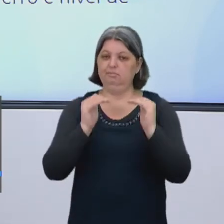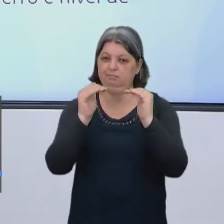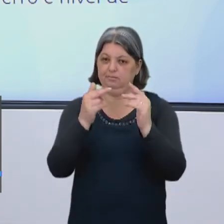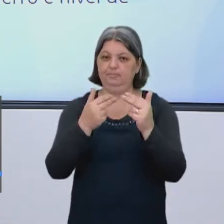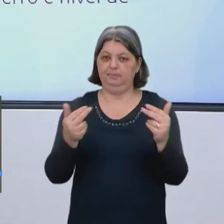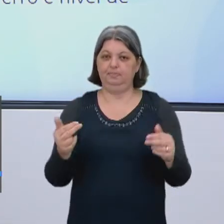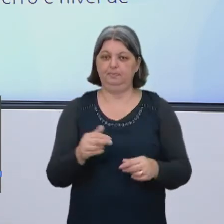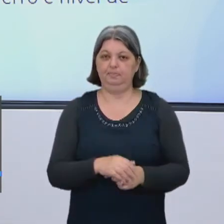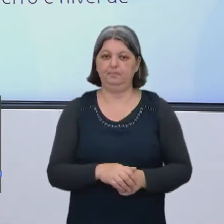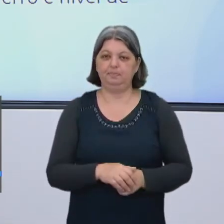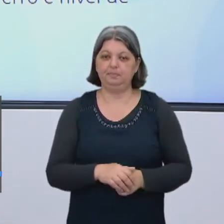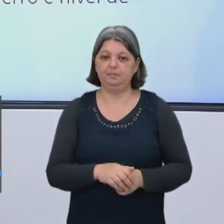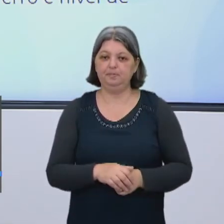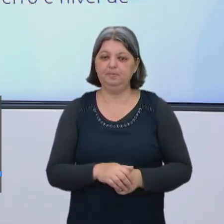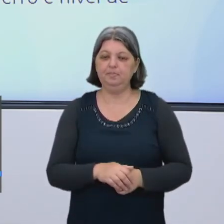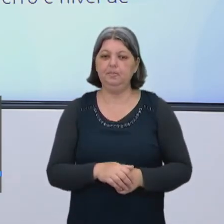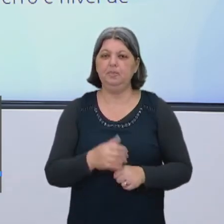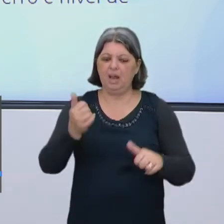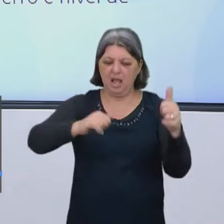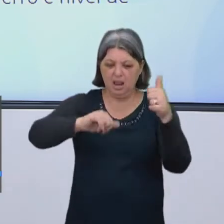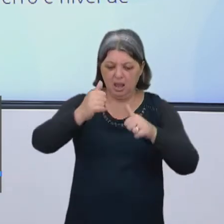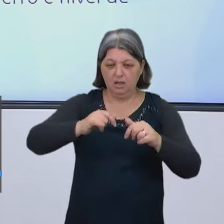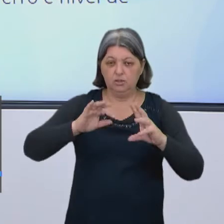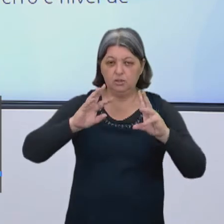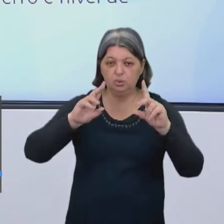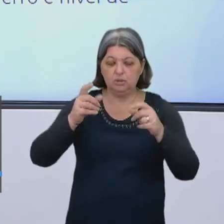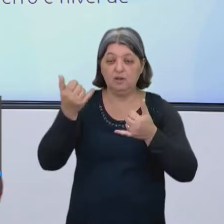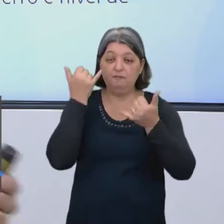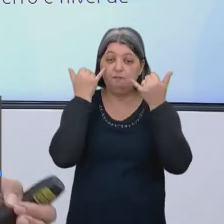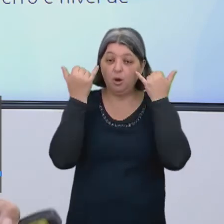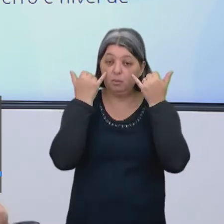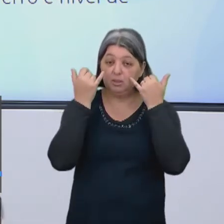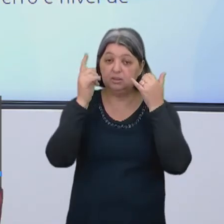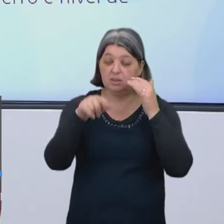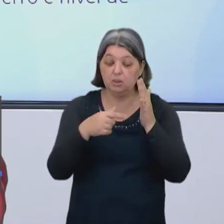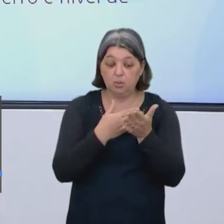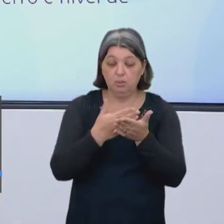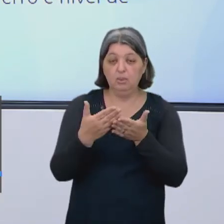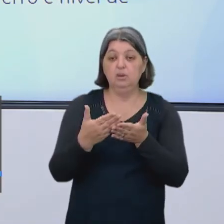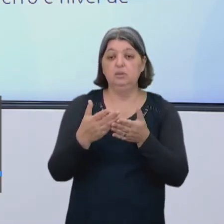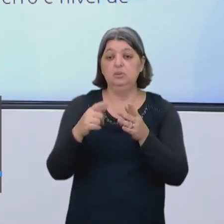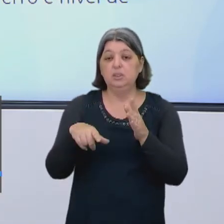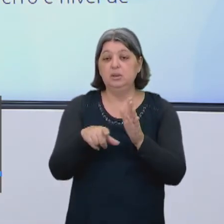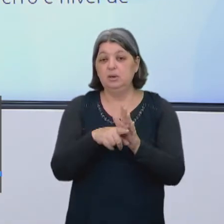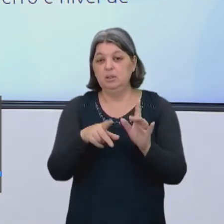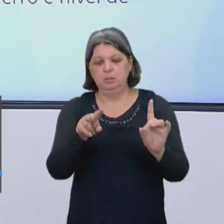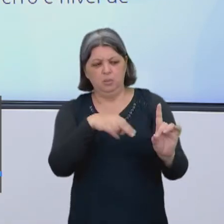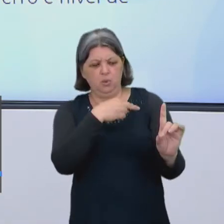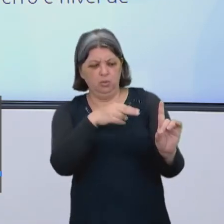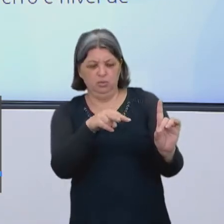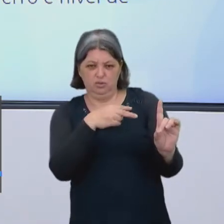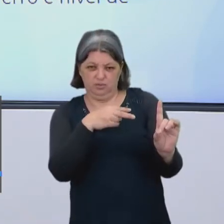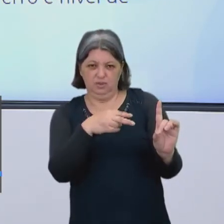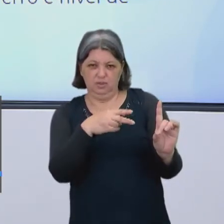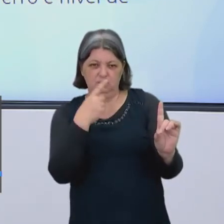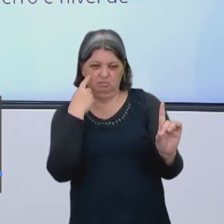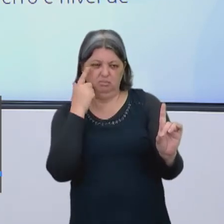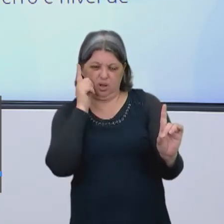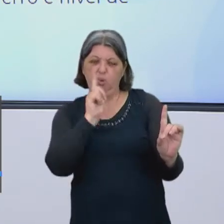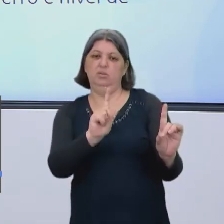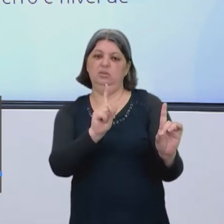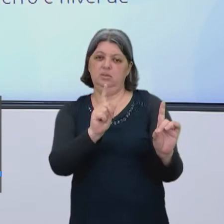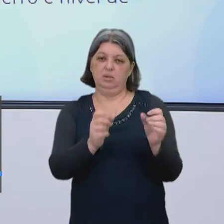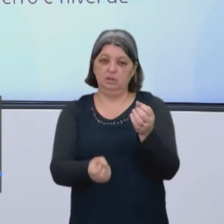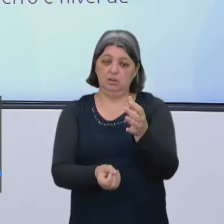além daquilo, né? Analisa todas aquelas informações e a partir dali você tem um ponto de vista, né? E consegue